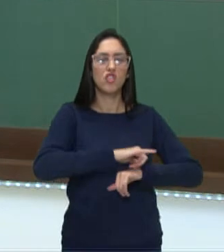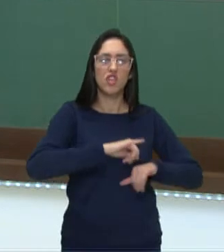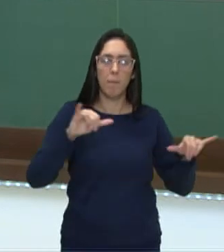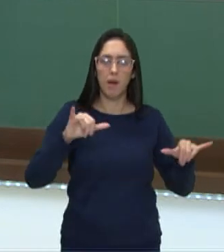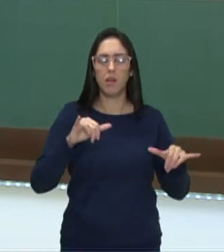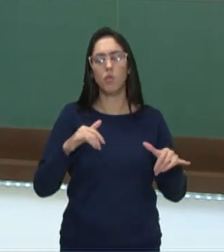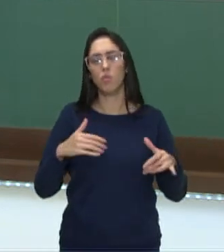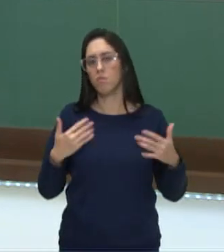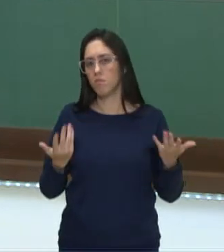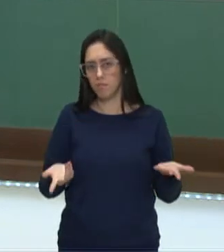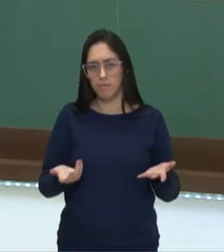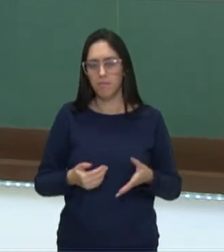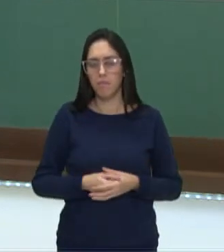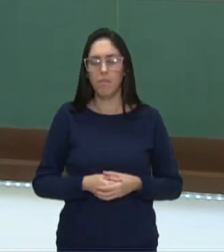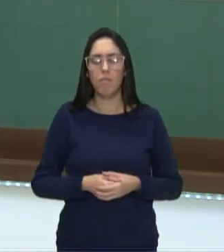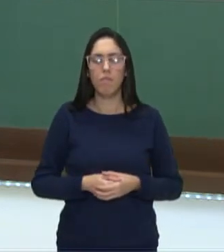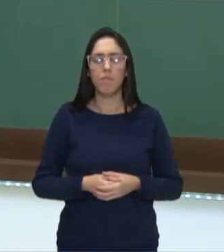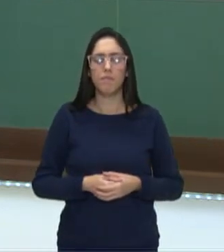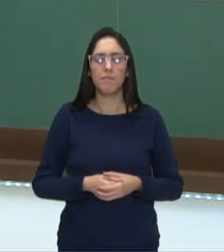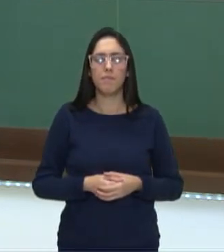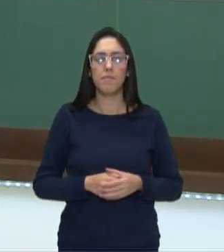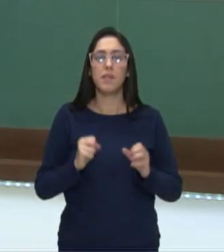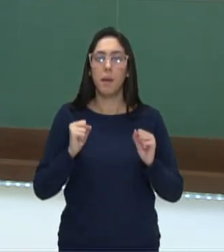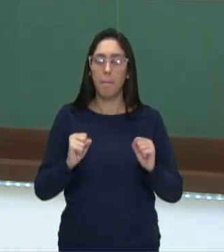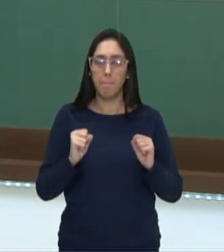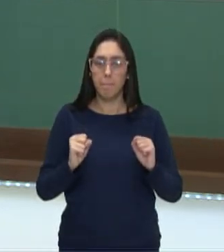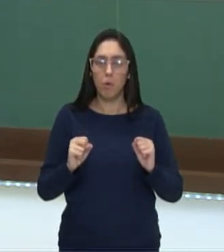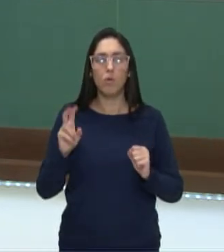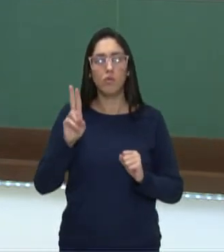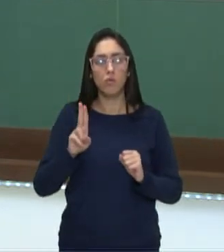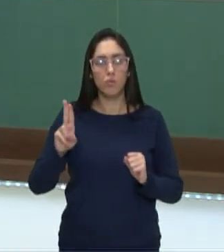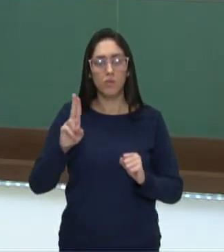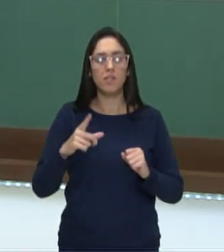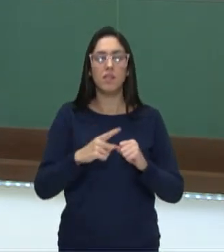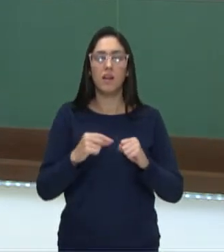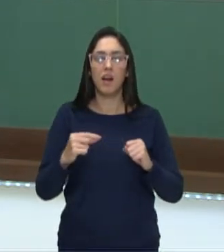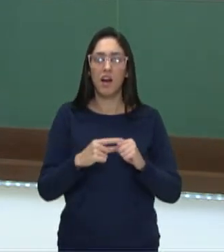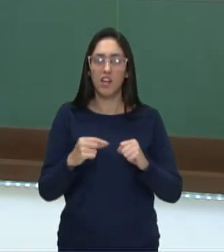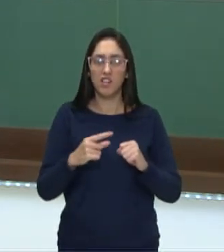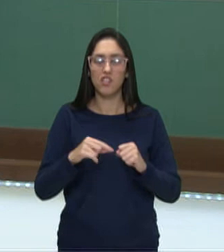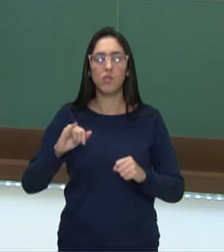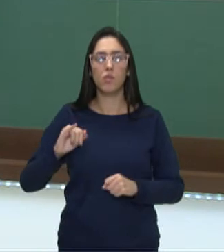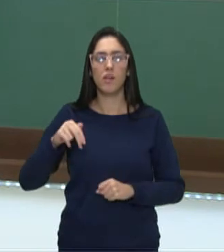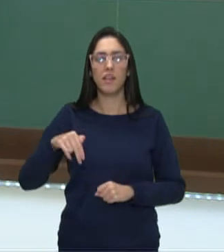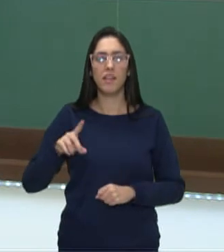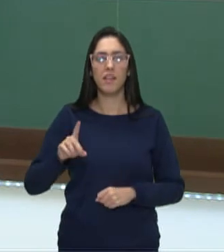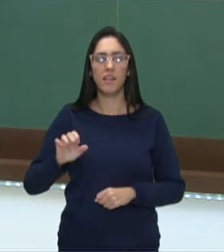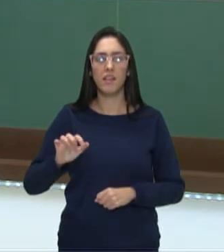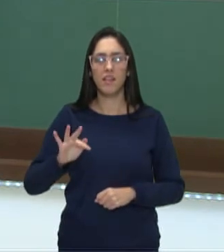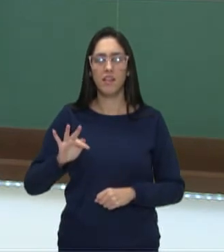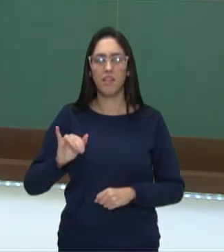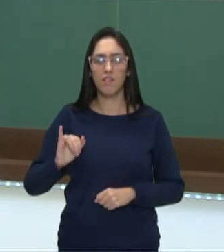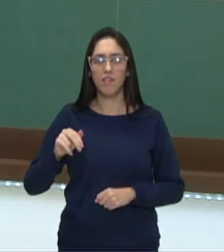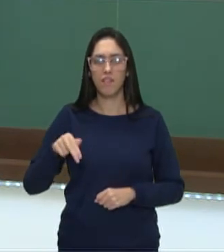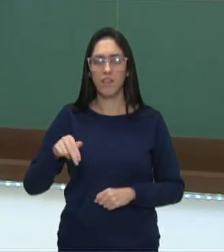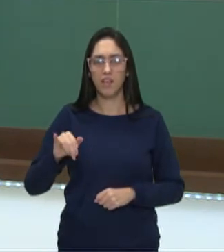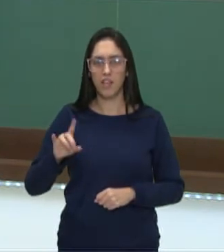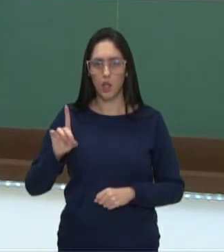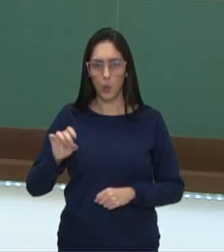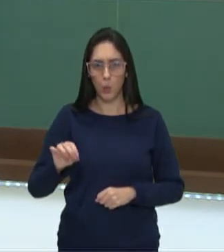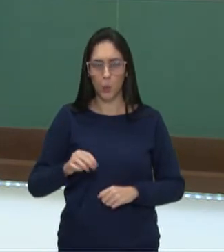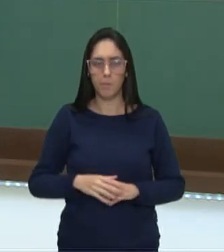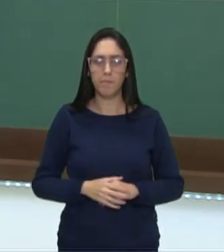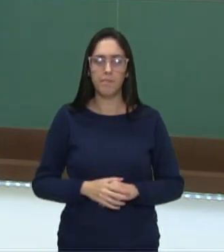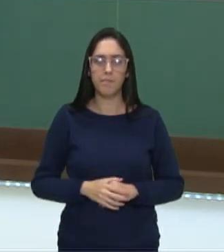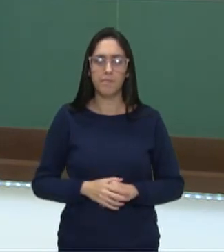quantidade também, tá? E pode ser utilizado, então, enquanto artigo indefinido também.